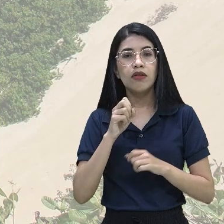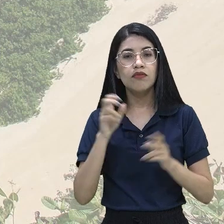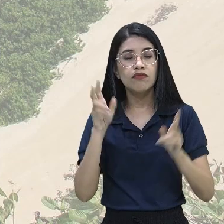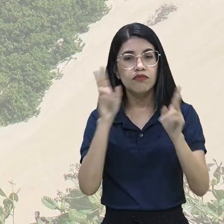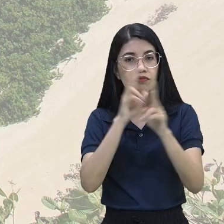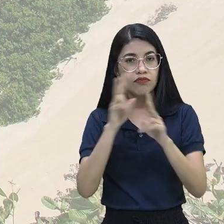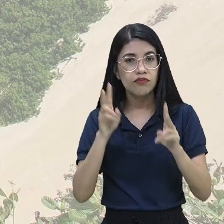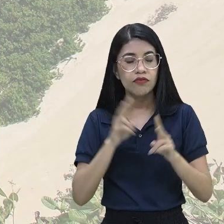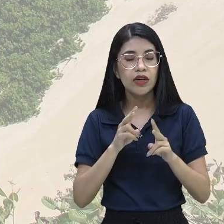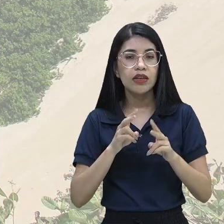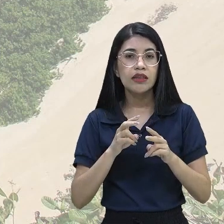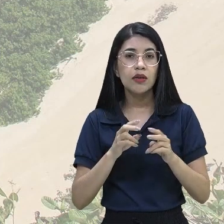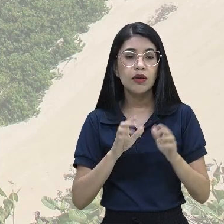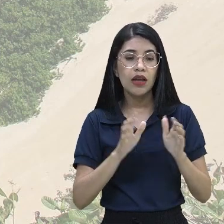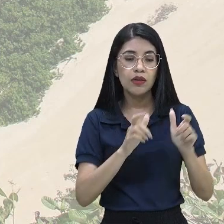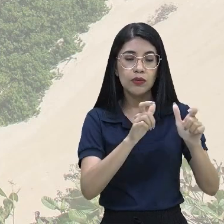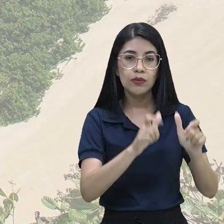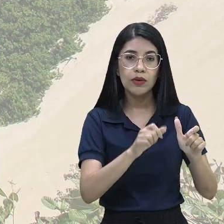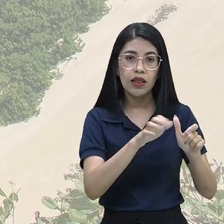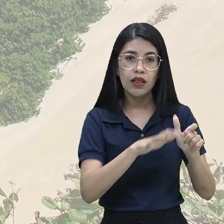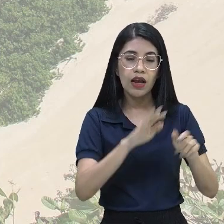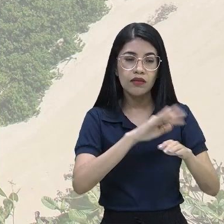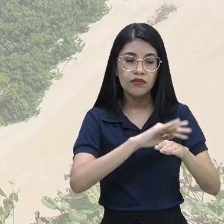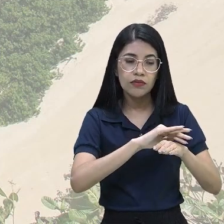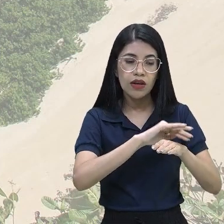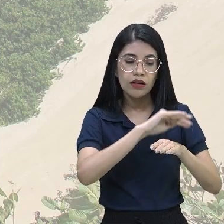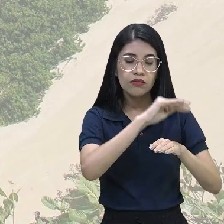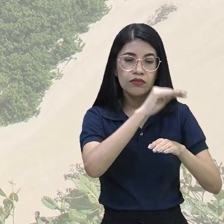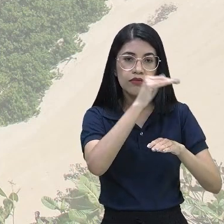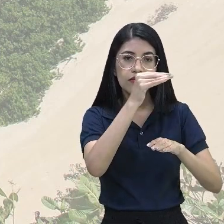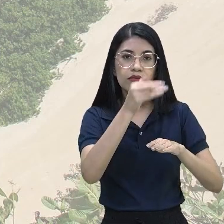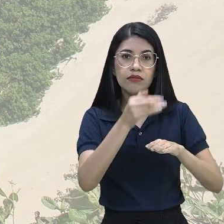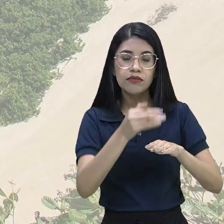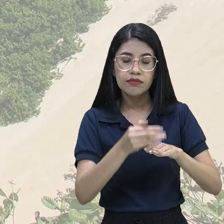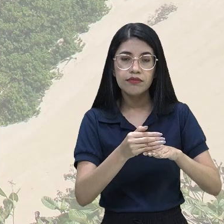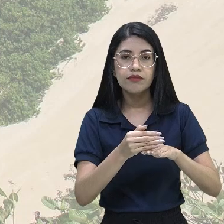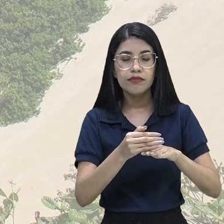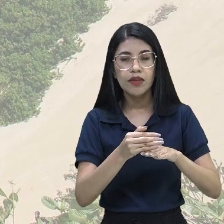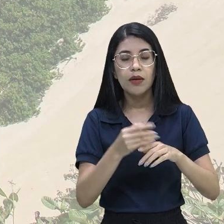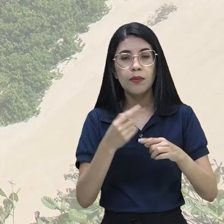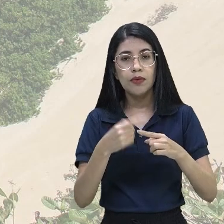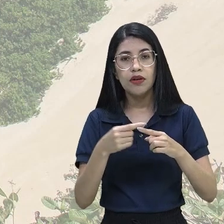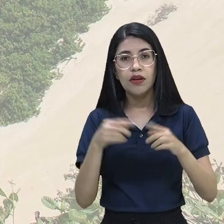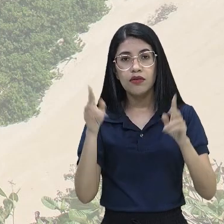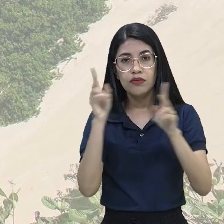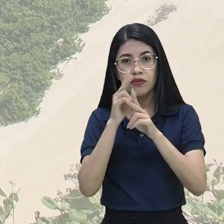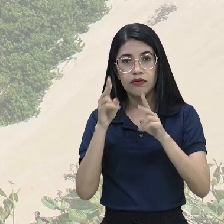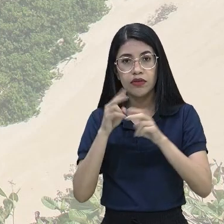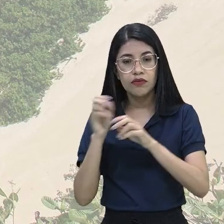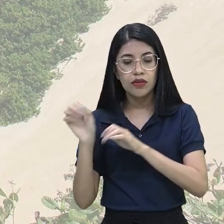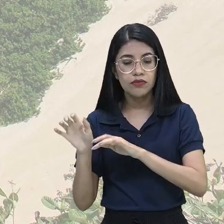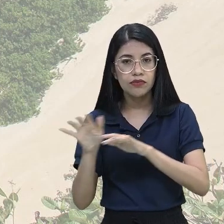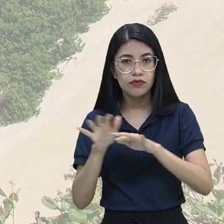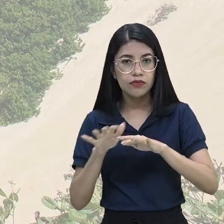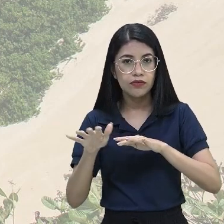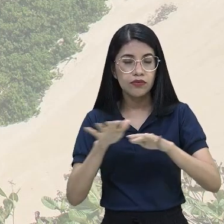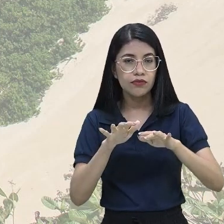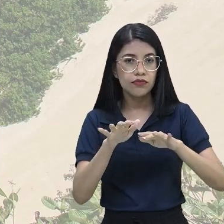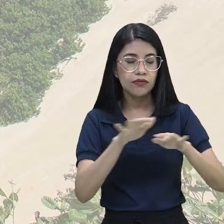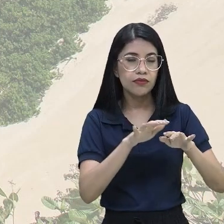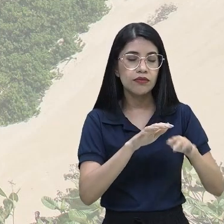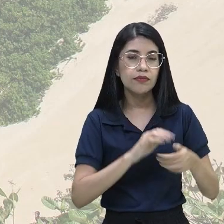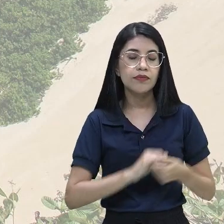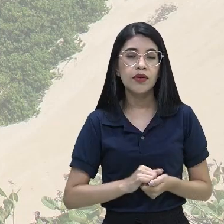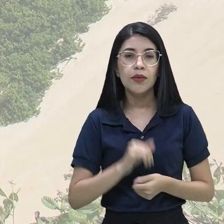acúmulo em alguma parte, né? Em alguma área ali daquela forma de relevo, tá bom? Então, são alguns dos exemplos